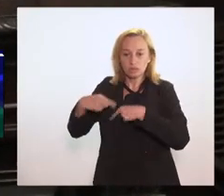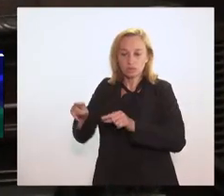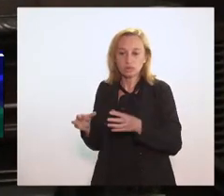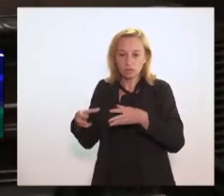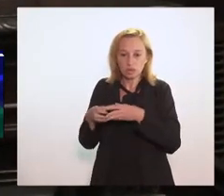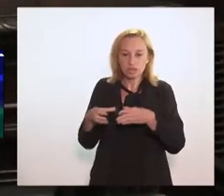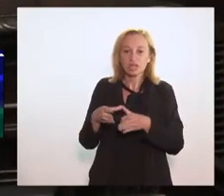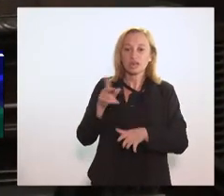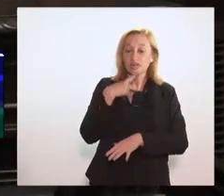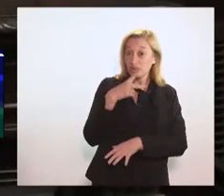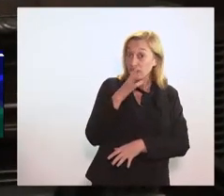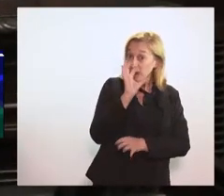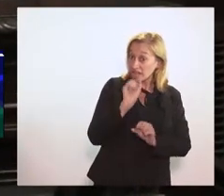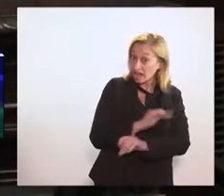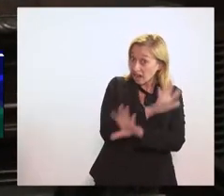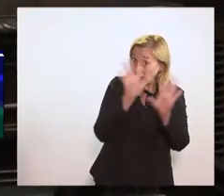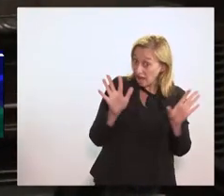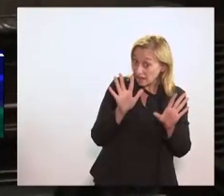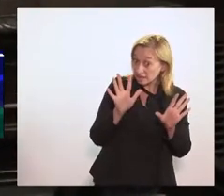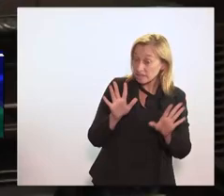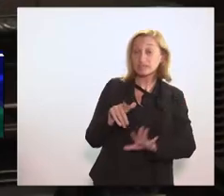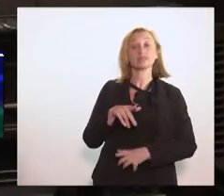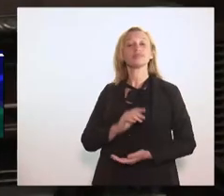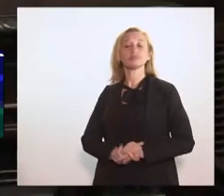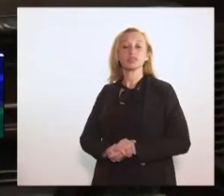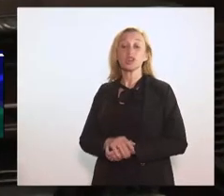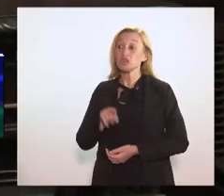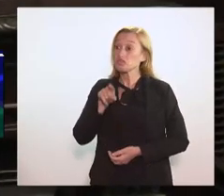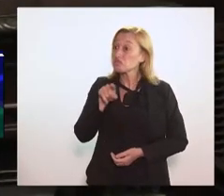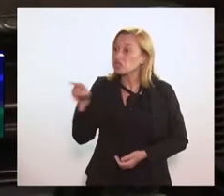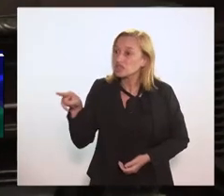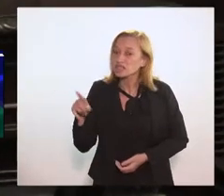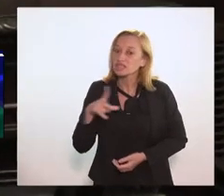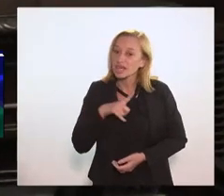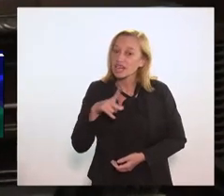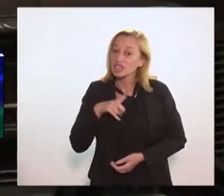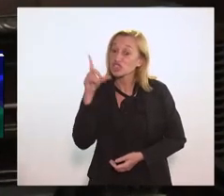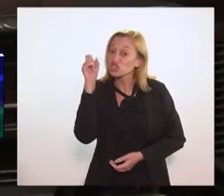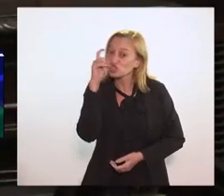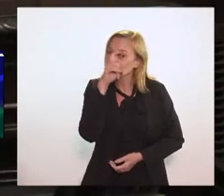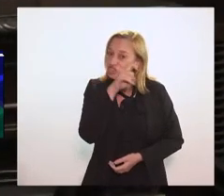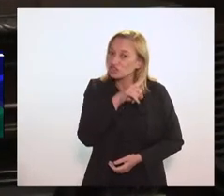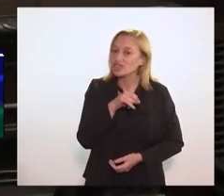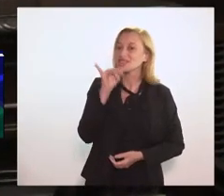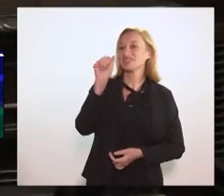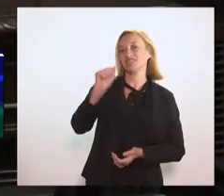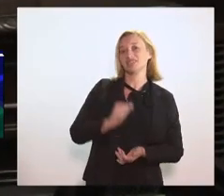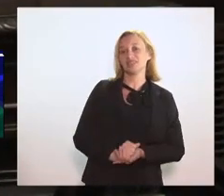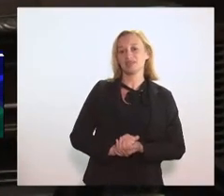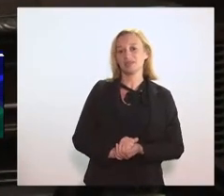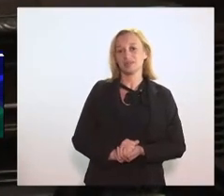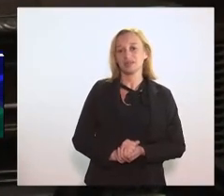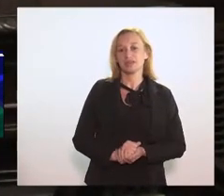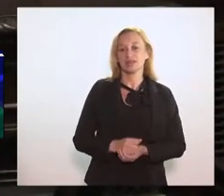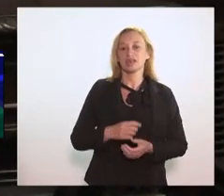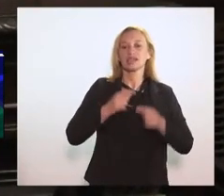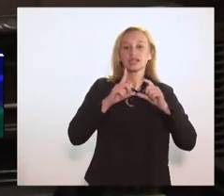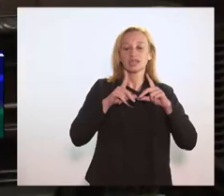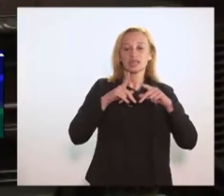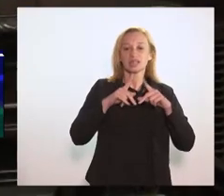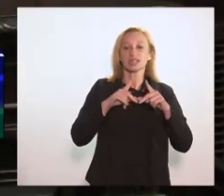e disse de forma bem clara, em alto e em bom som: vocês terão dias muito difíceis para as bravatas e